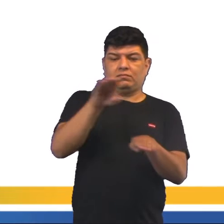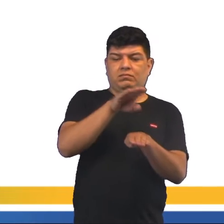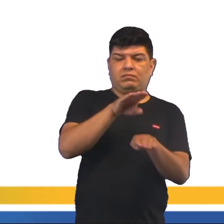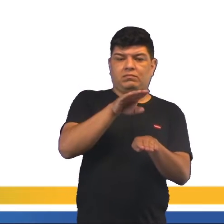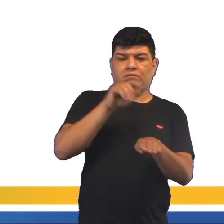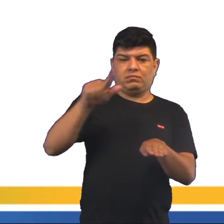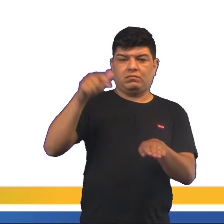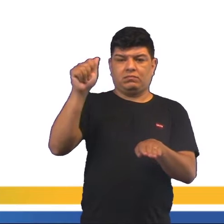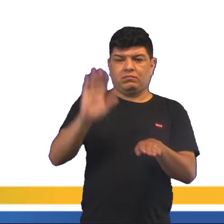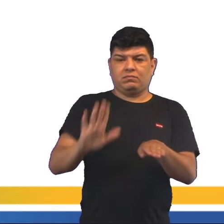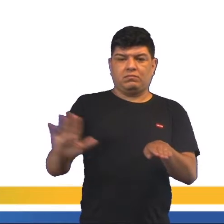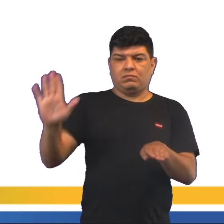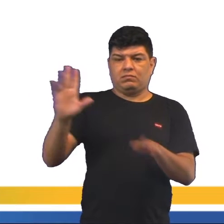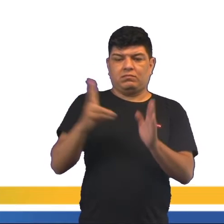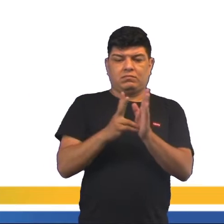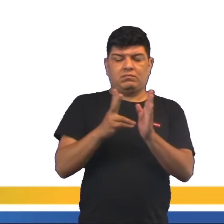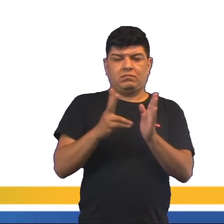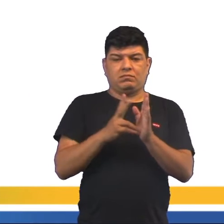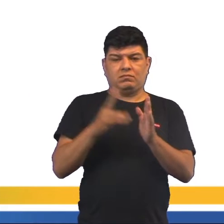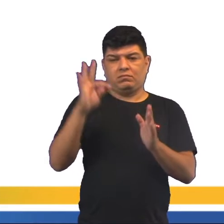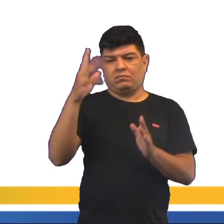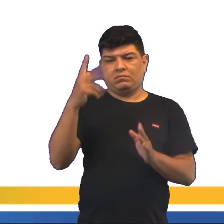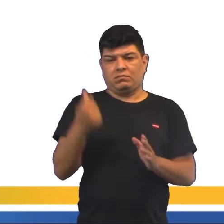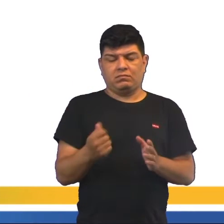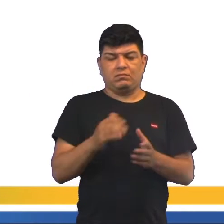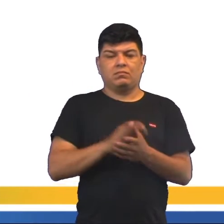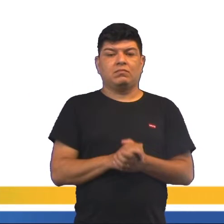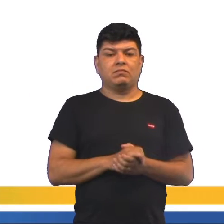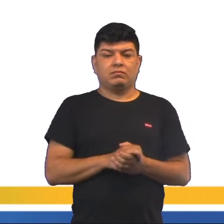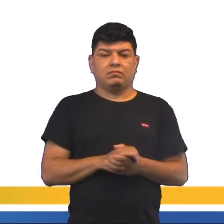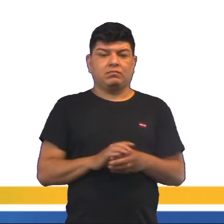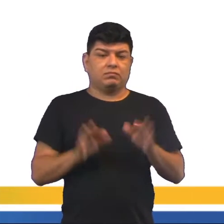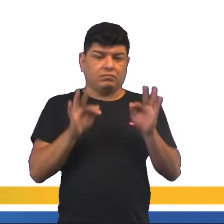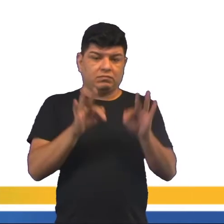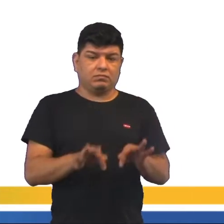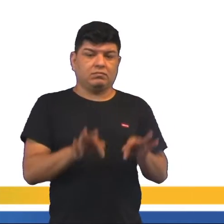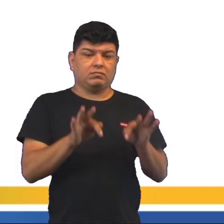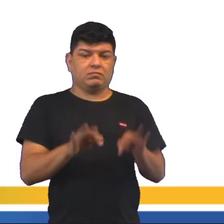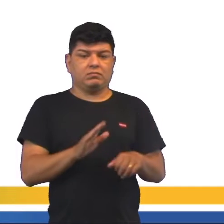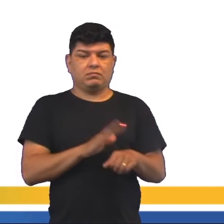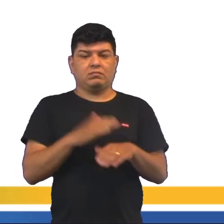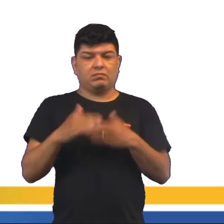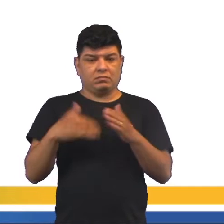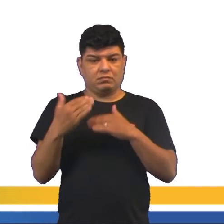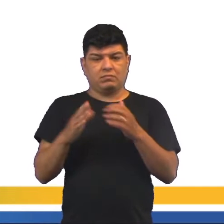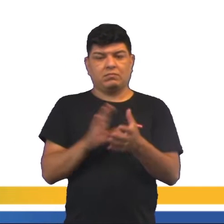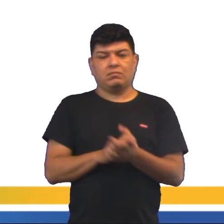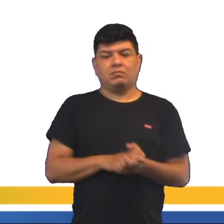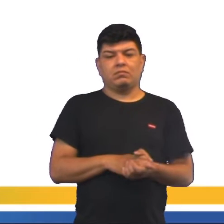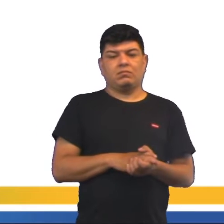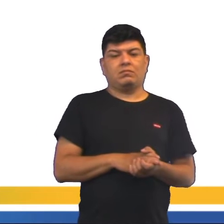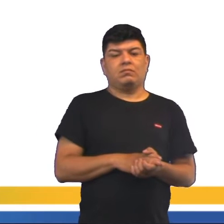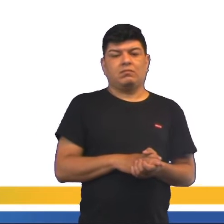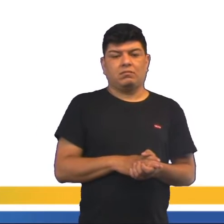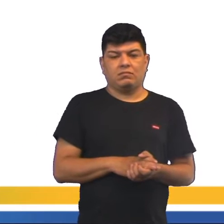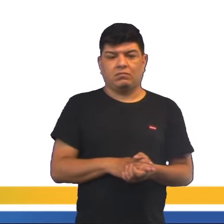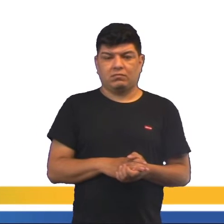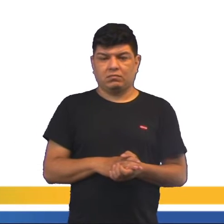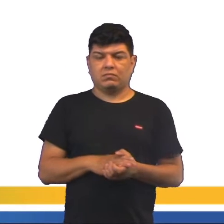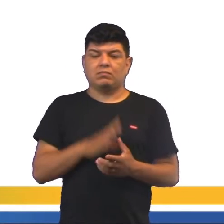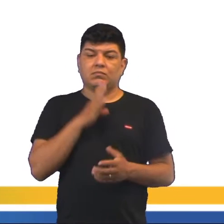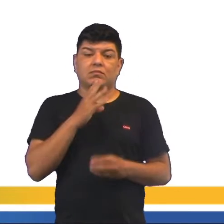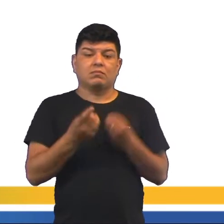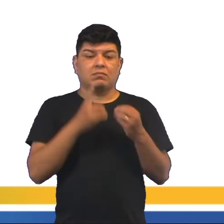pelos asiáticos, pelos índios e pelos africanos, sendo que os últimos, os menos desenvolvidos. Essa corrente